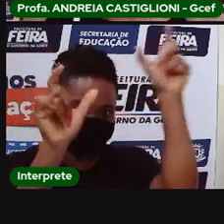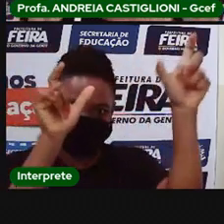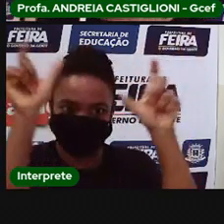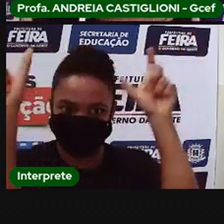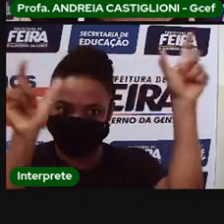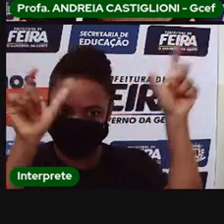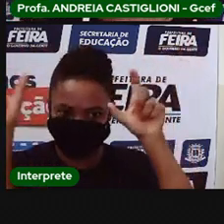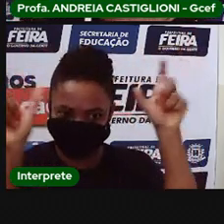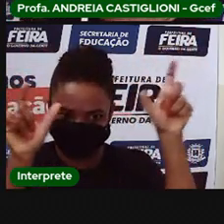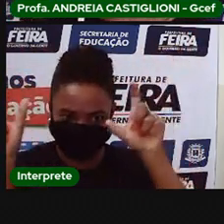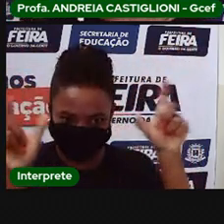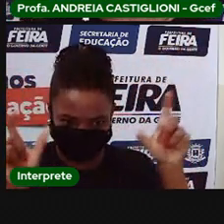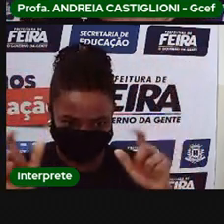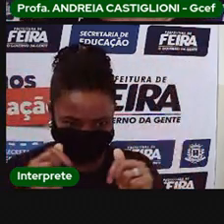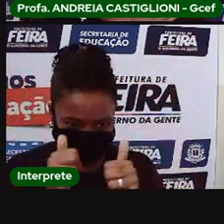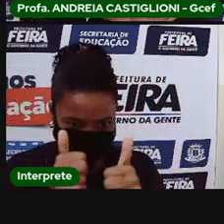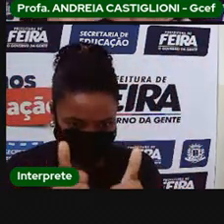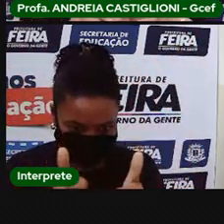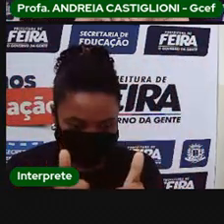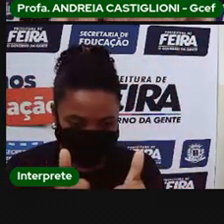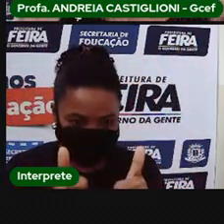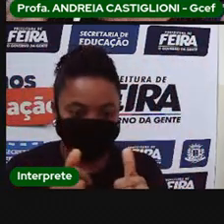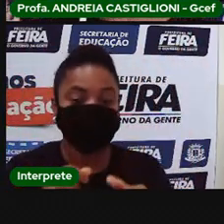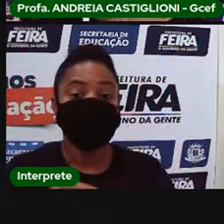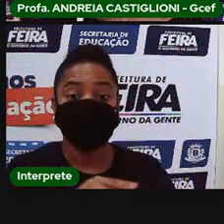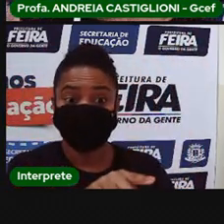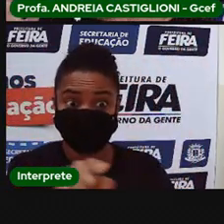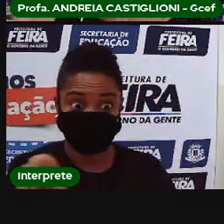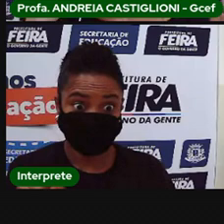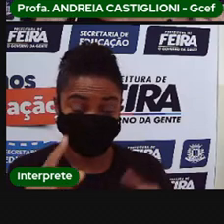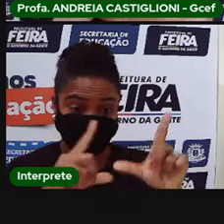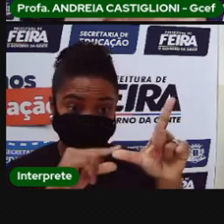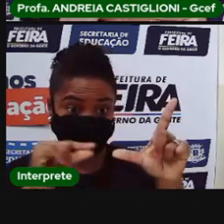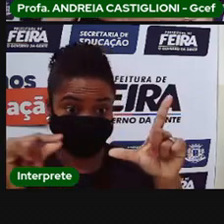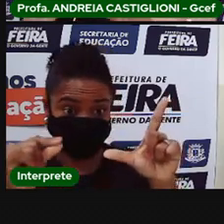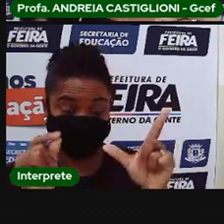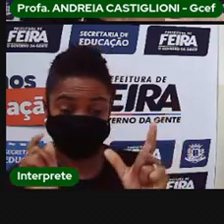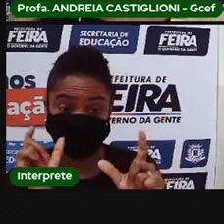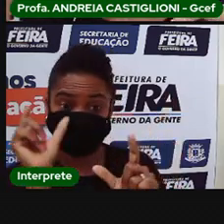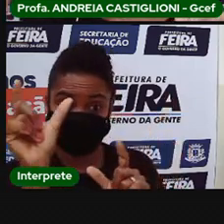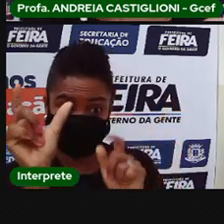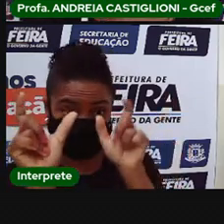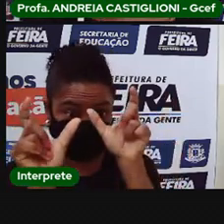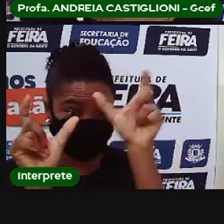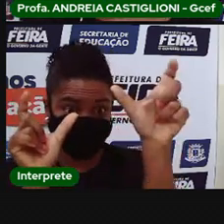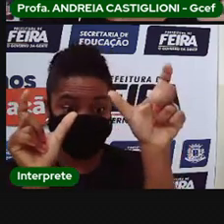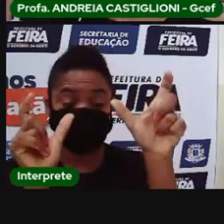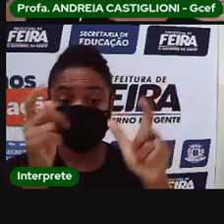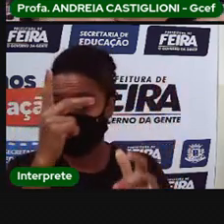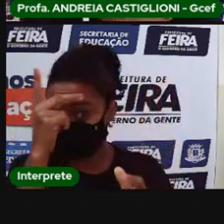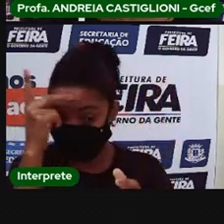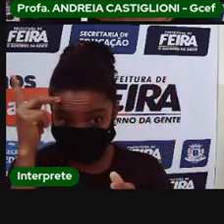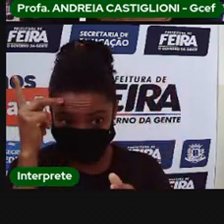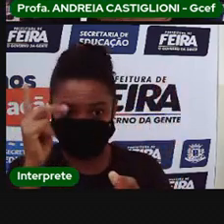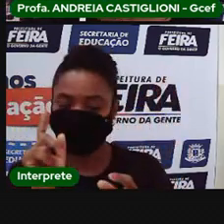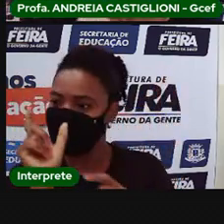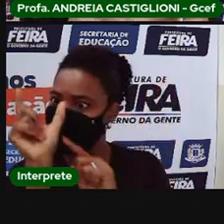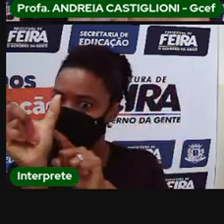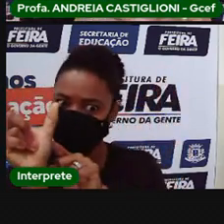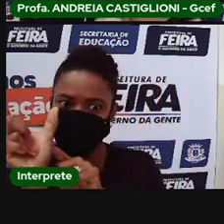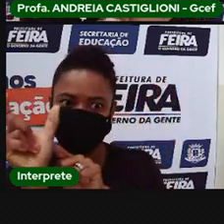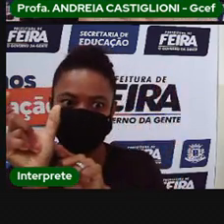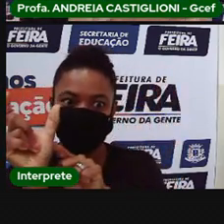palavras, vocês que estão colocando nesse link. E cada palavra que for, digamos, mais pessoas colocarem a mesma